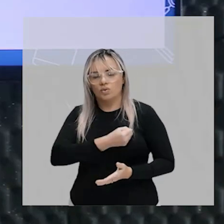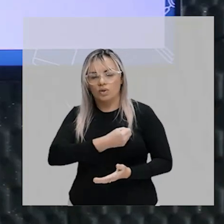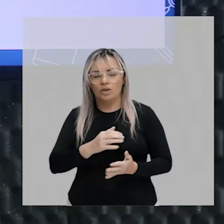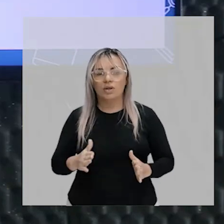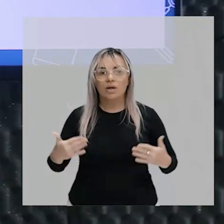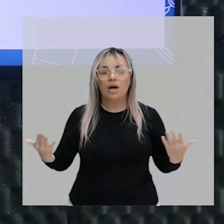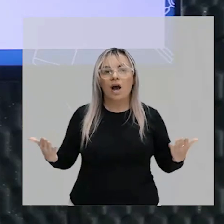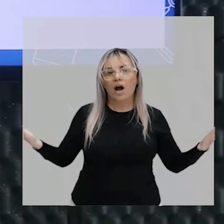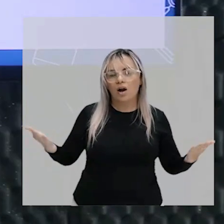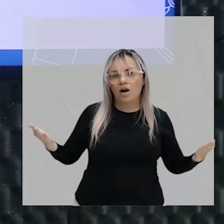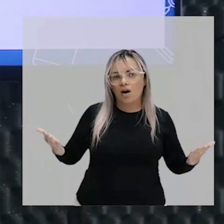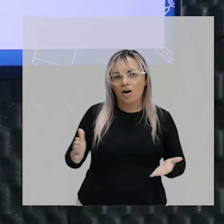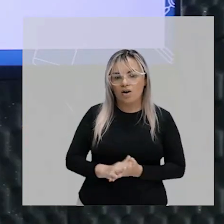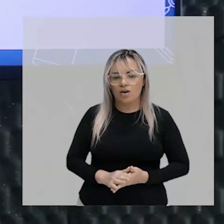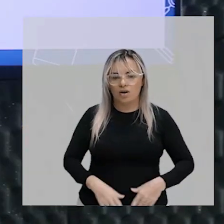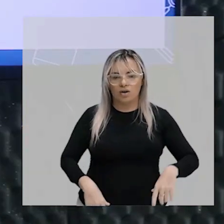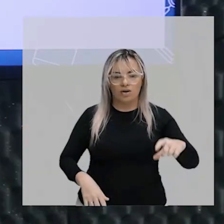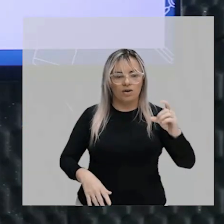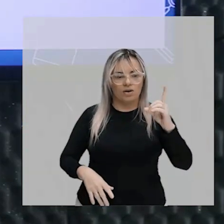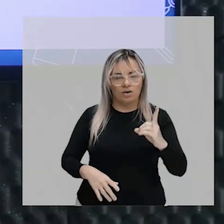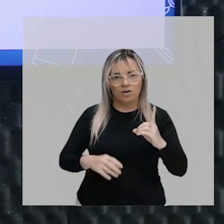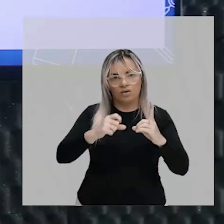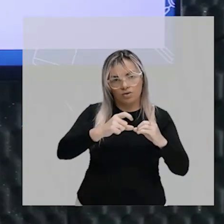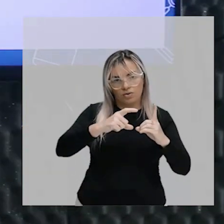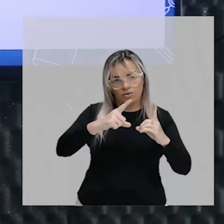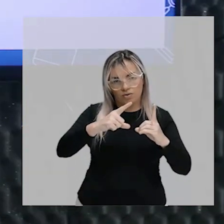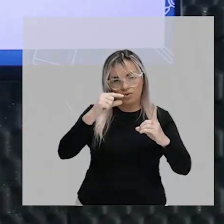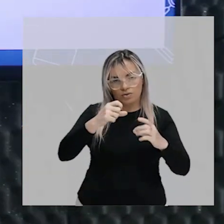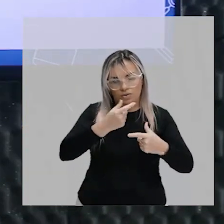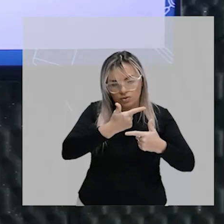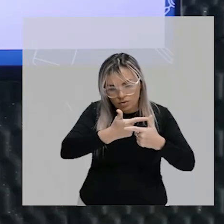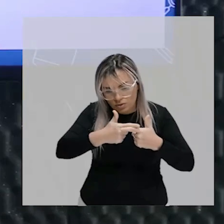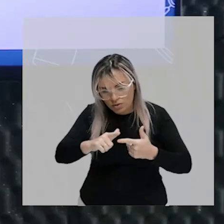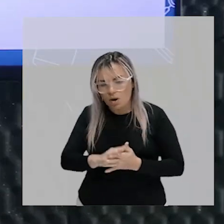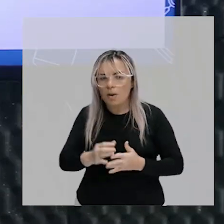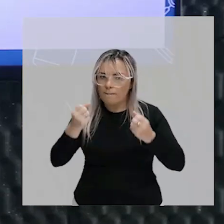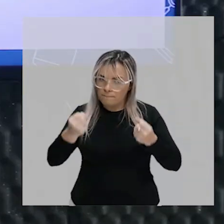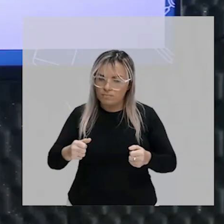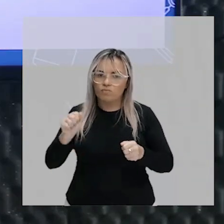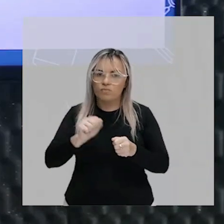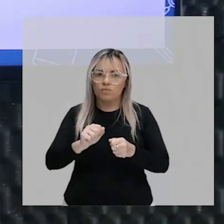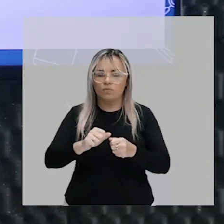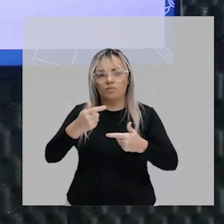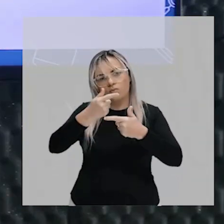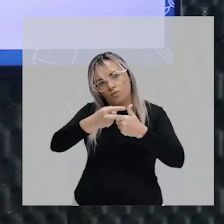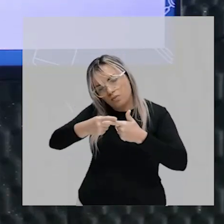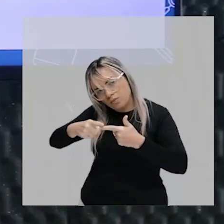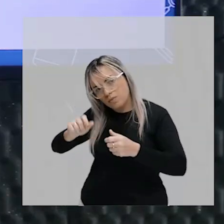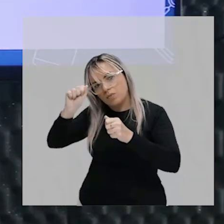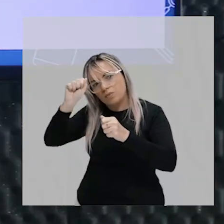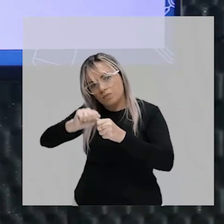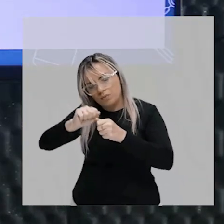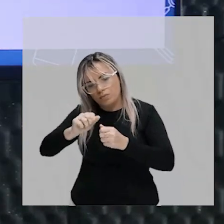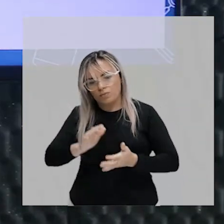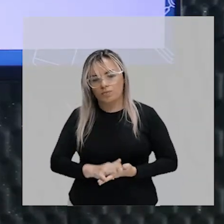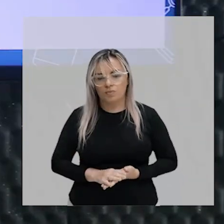o que que sobra tu vai fazer divisão pode ser pode ser sim tu vai ver né fazendo a